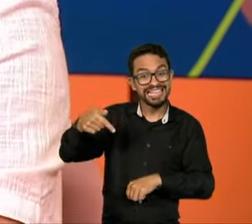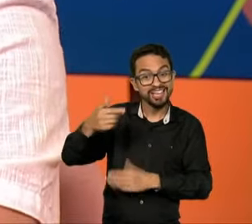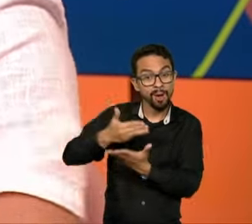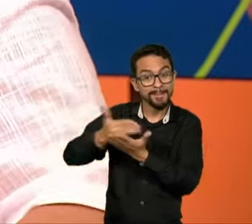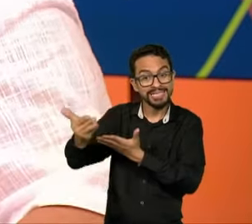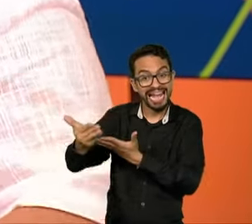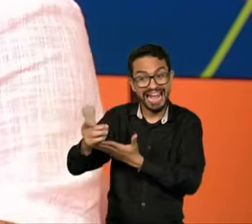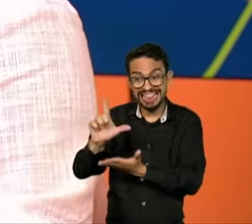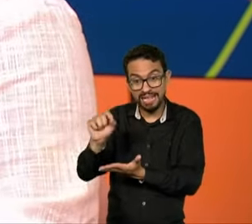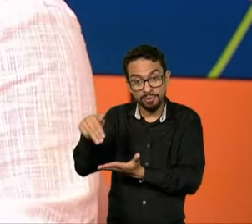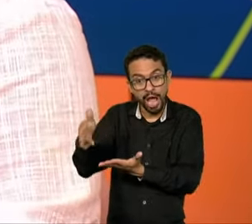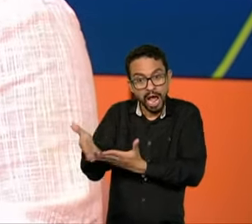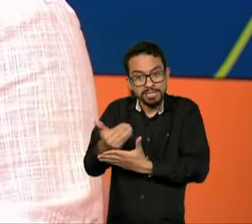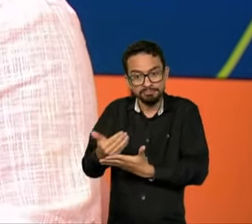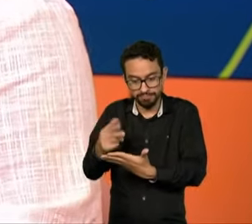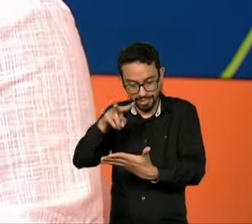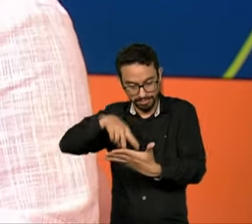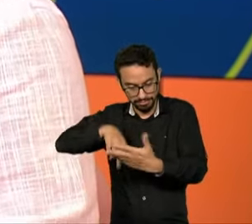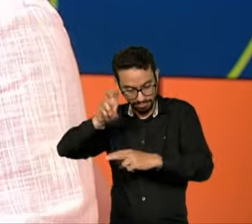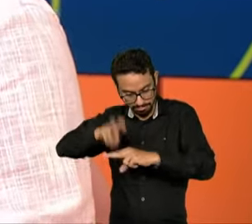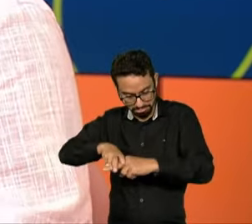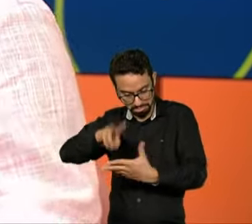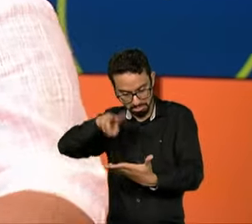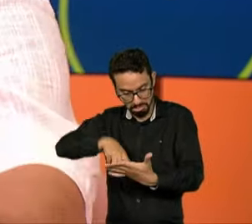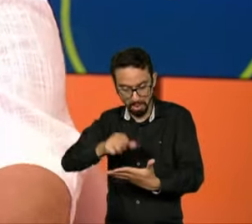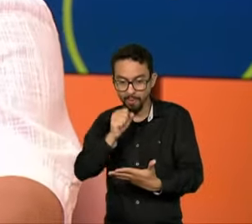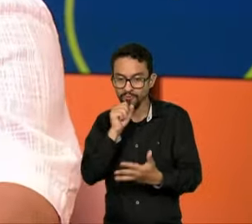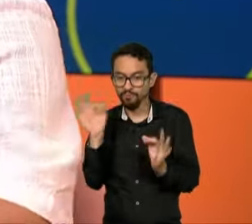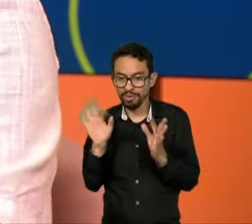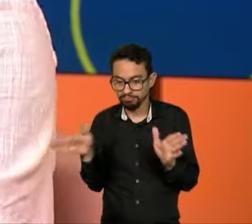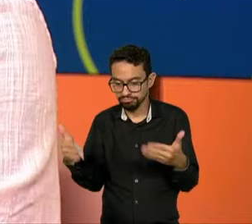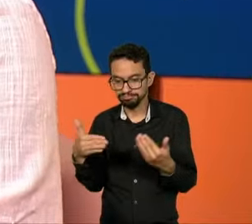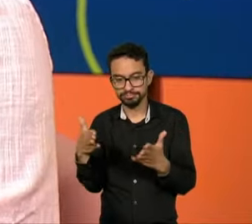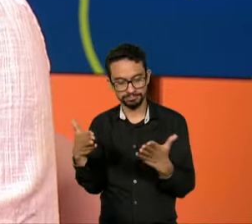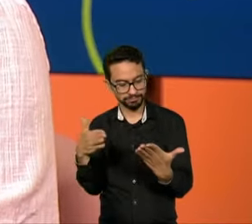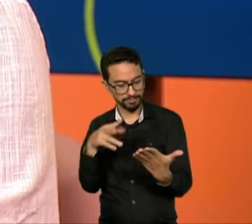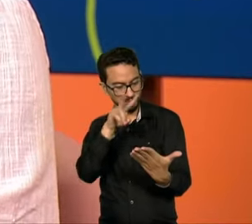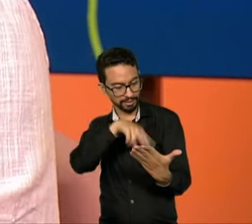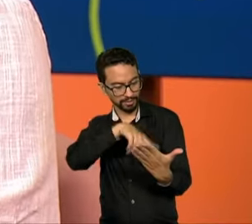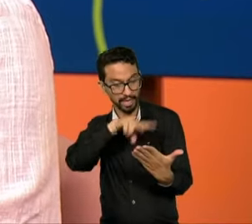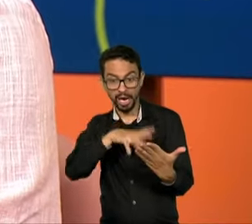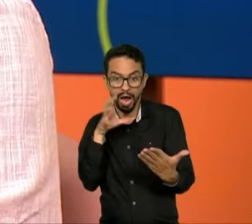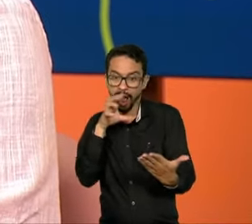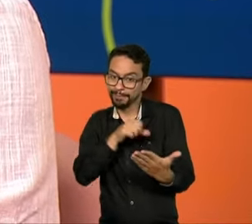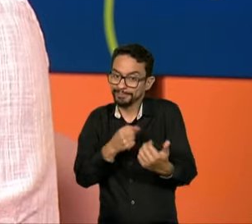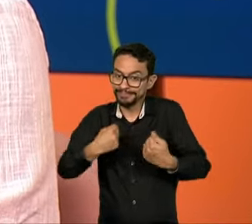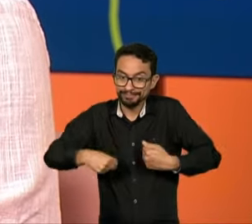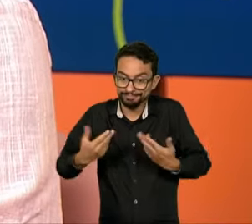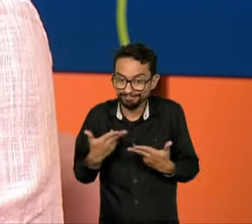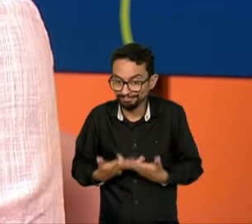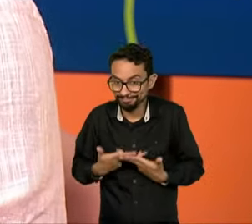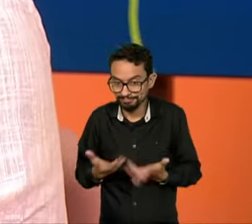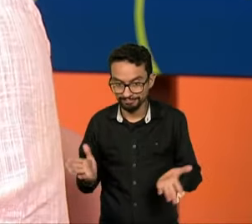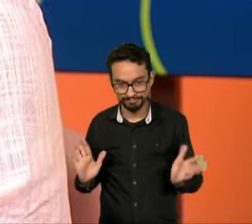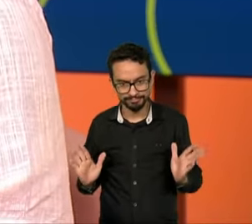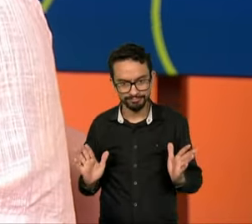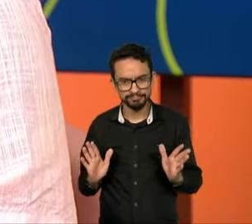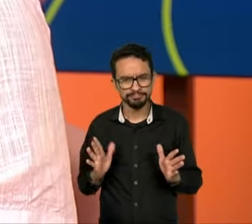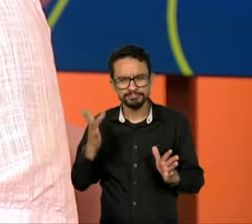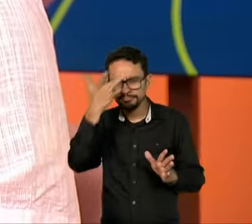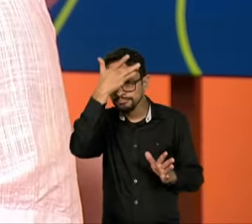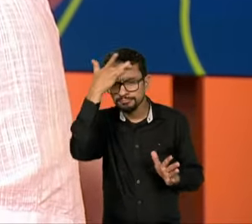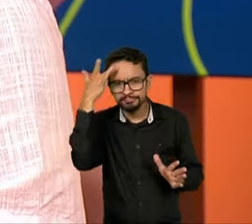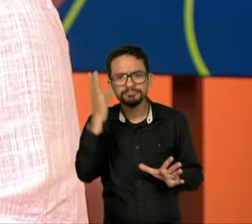Aí tem um lugar assim, né, para eu sentar, não tem microfone, é uma sala pequenininha. E cabiam na plateia umas